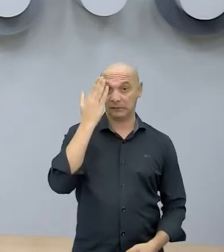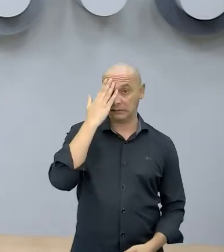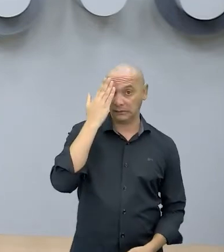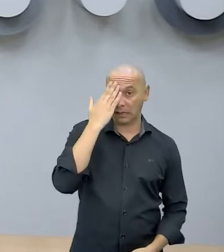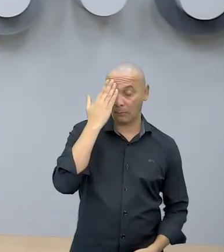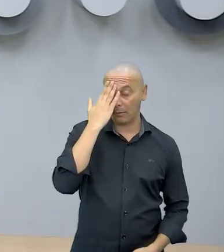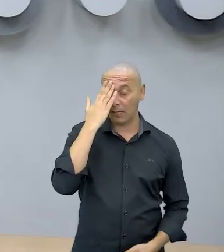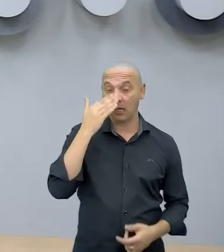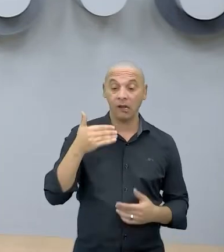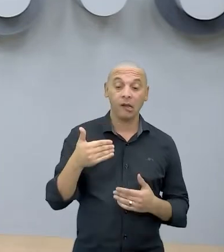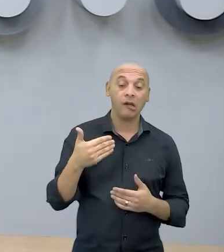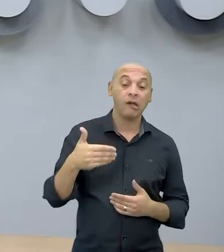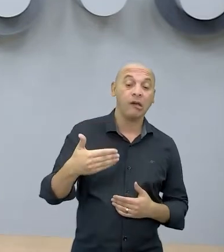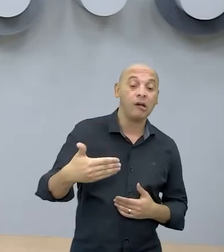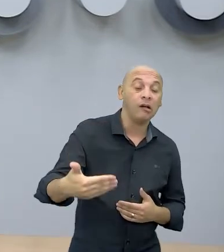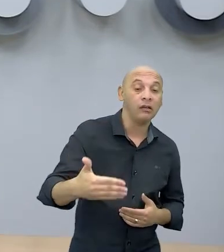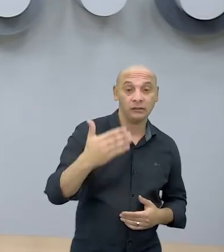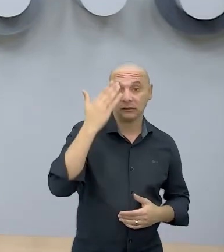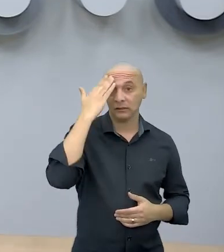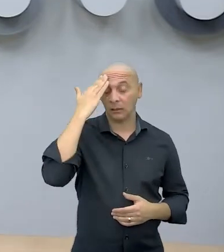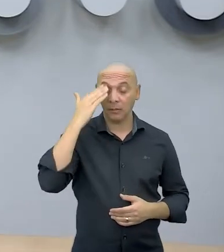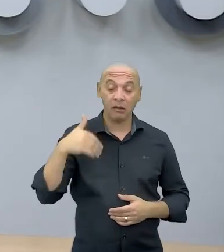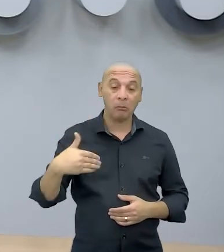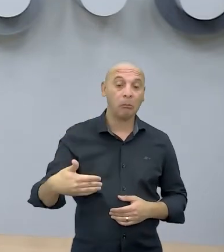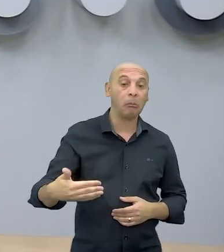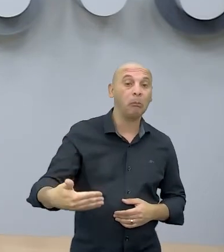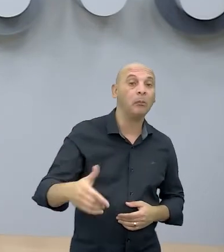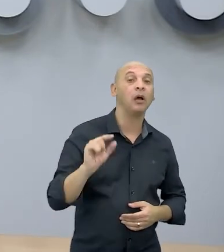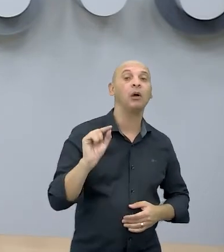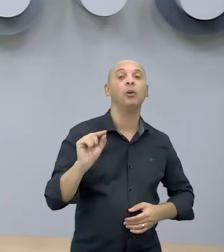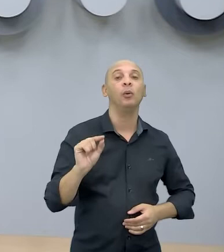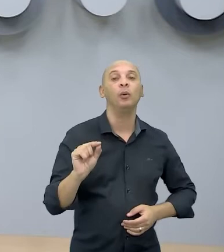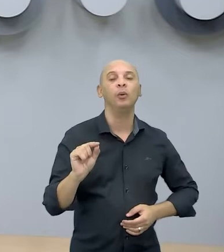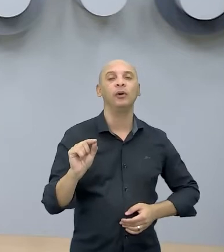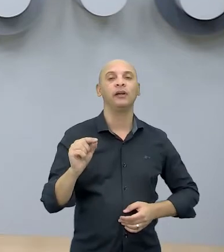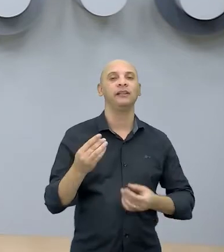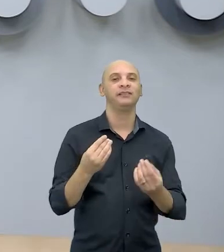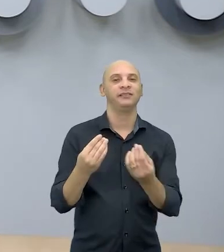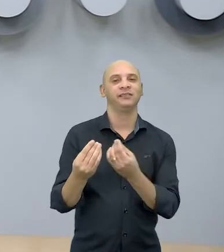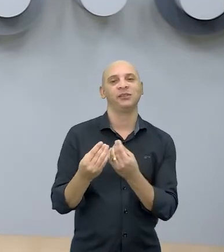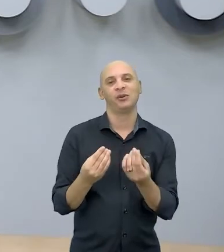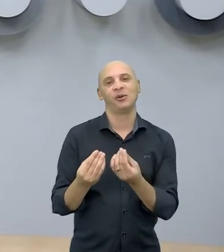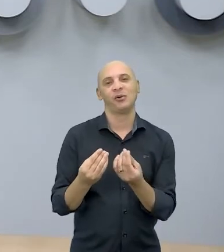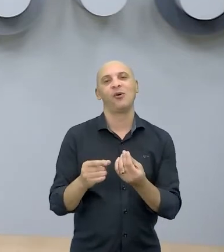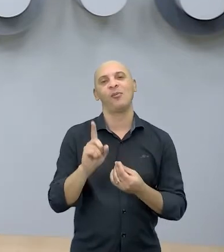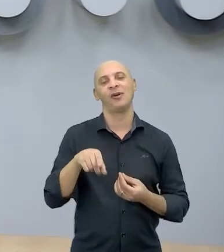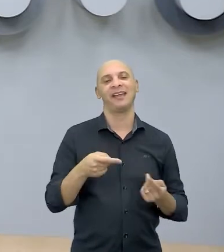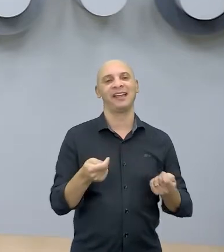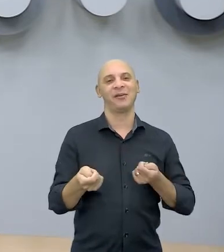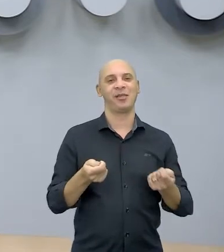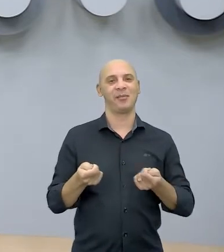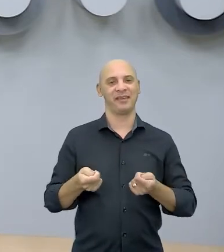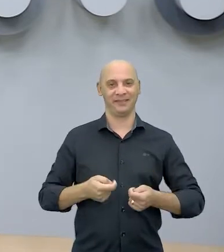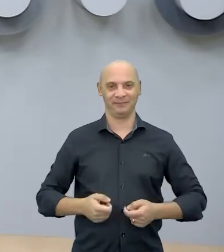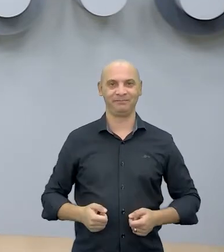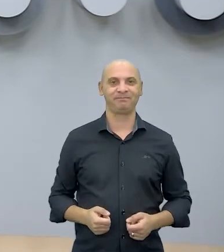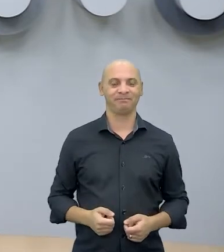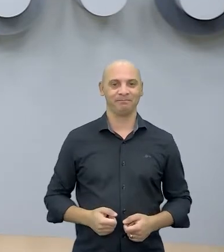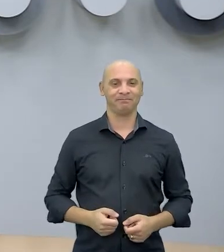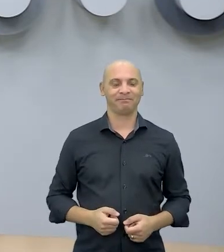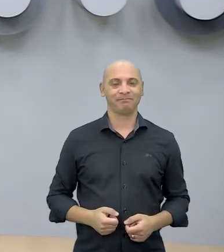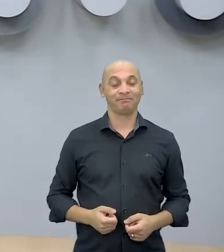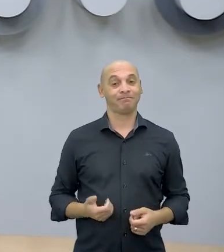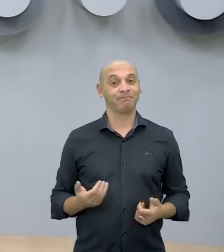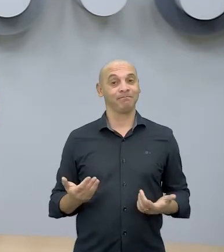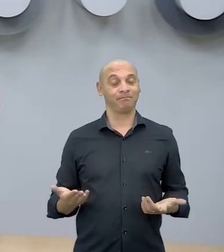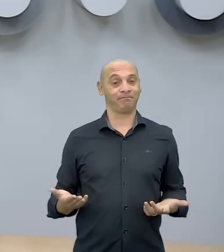prever, essa é a parte mais importante, prever o funcionamento da economia, né?